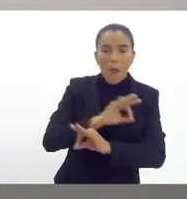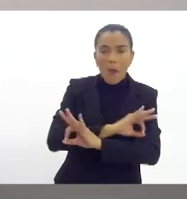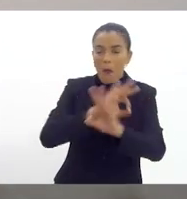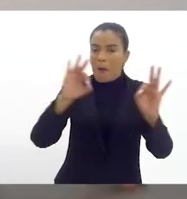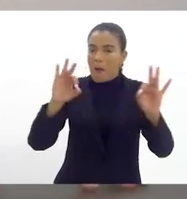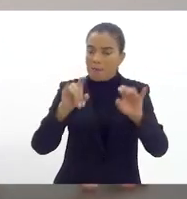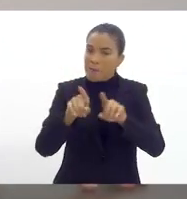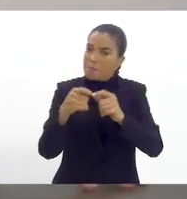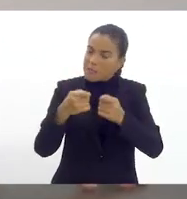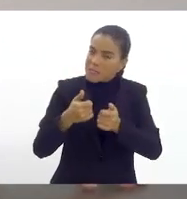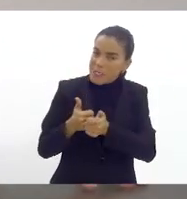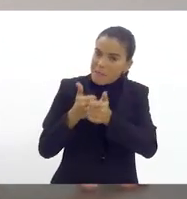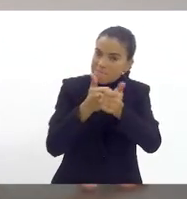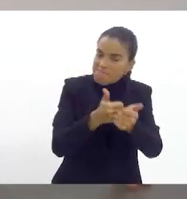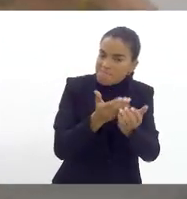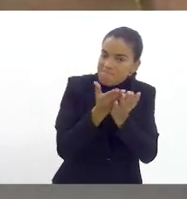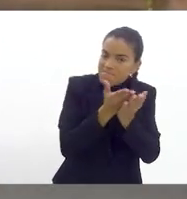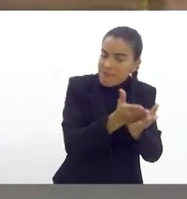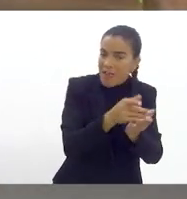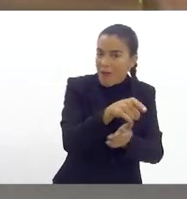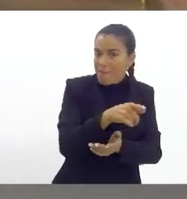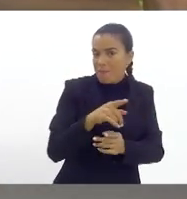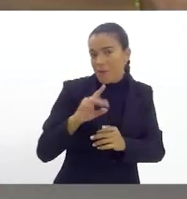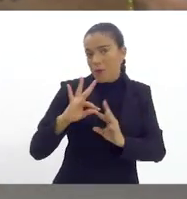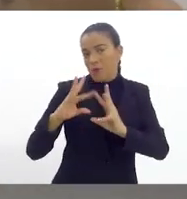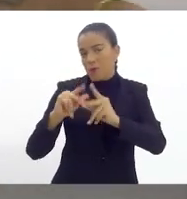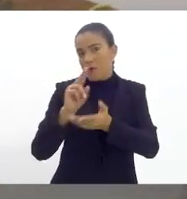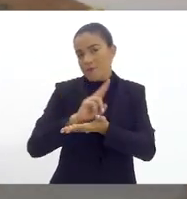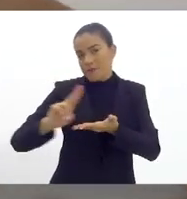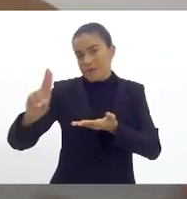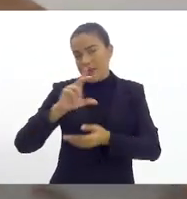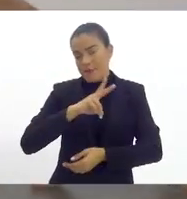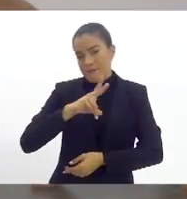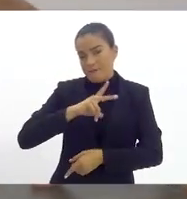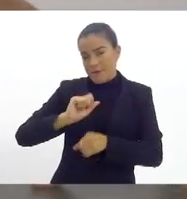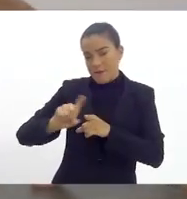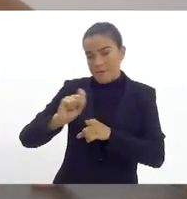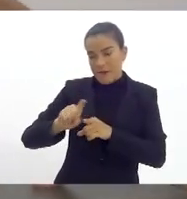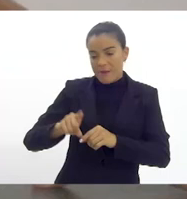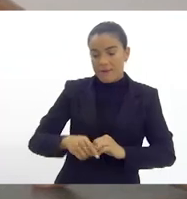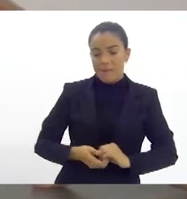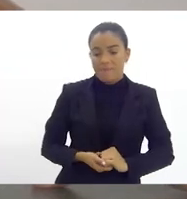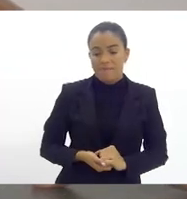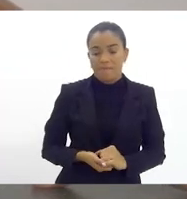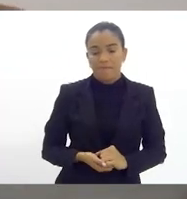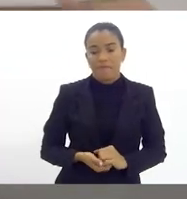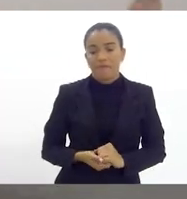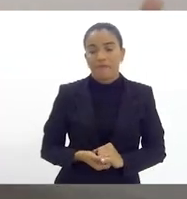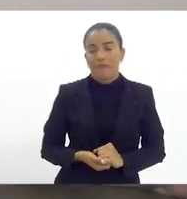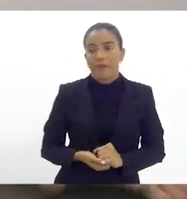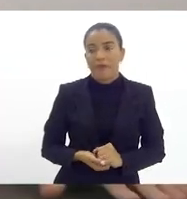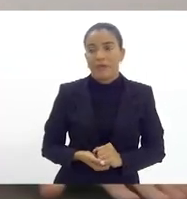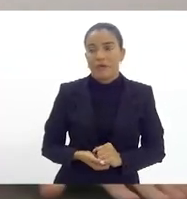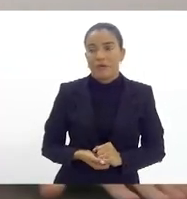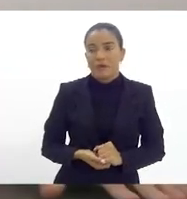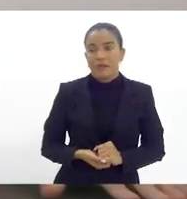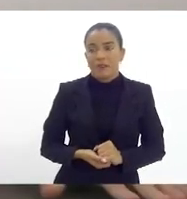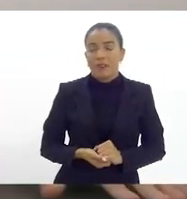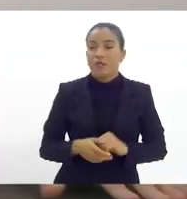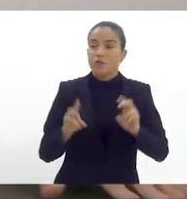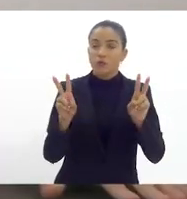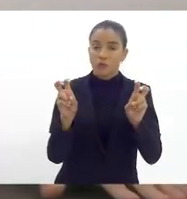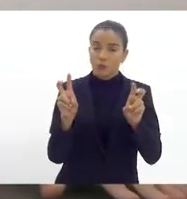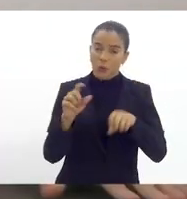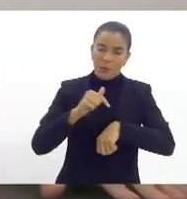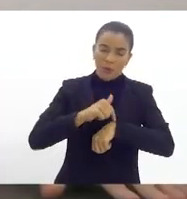ser seguido de maneira obrigatória pelas Universidade privadas também bom é como na questão